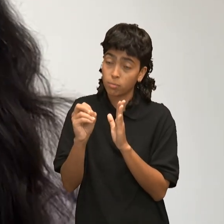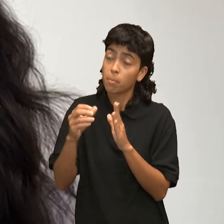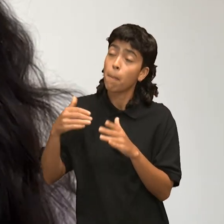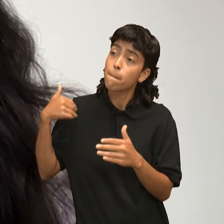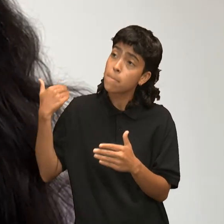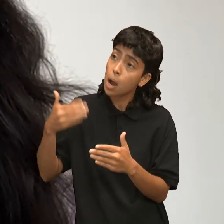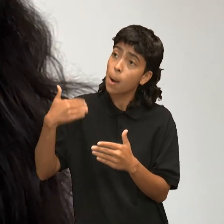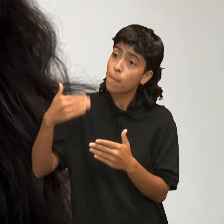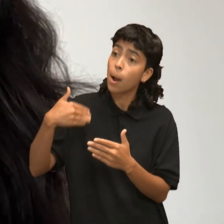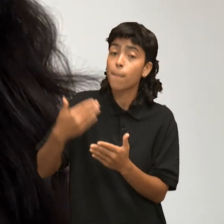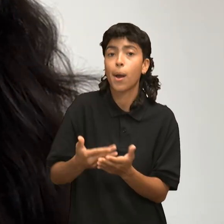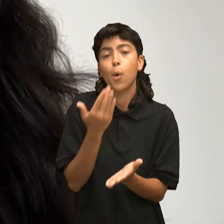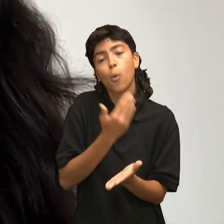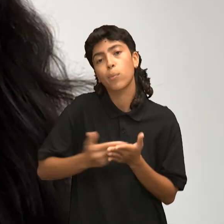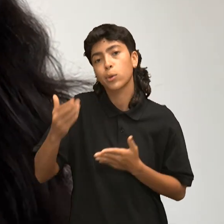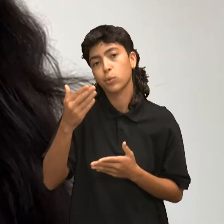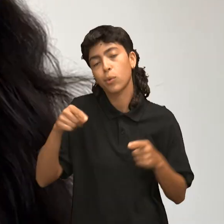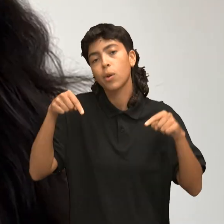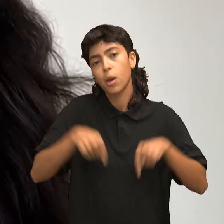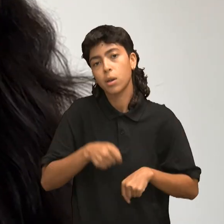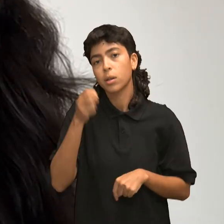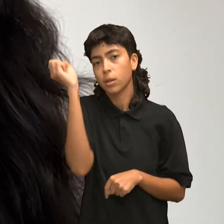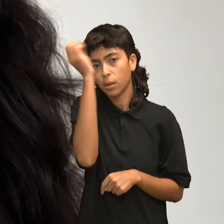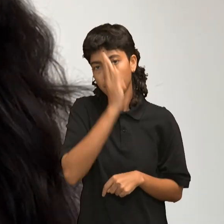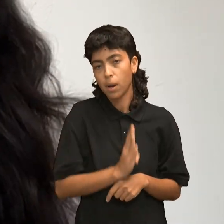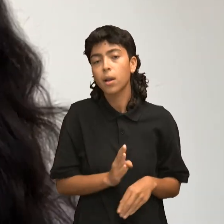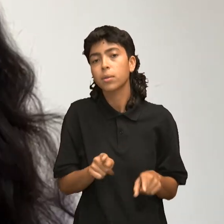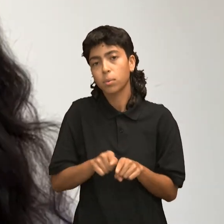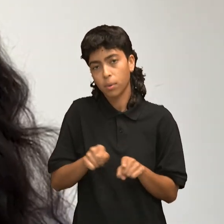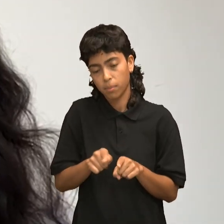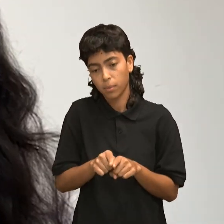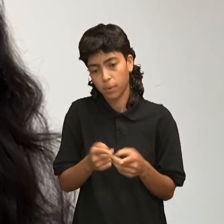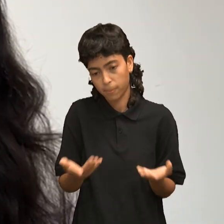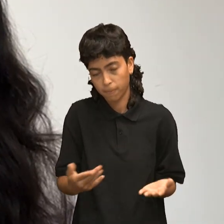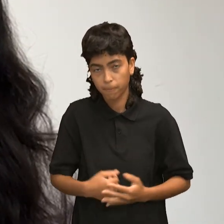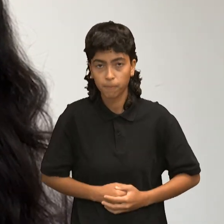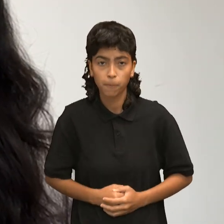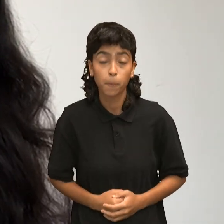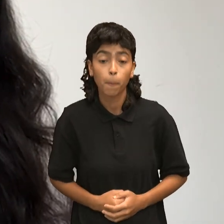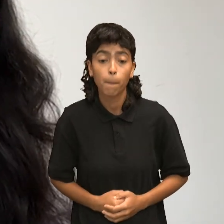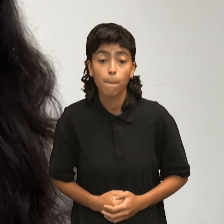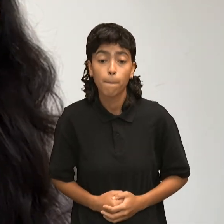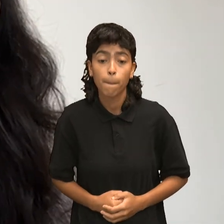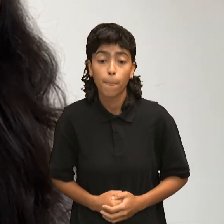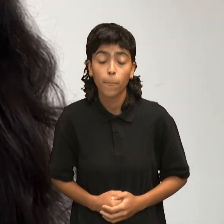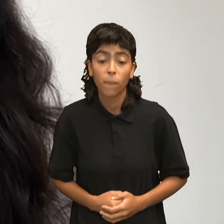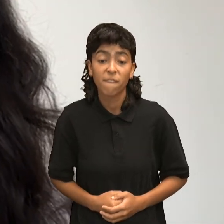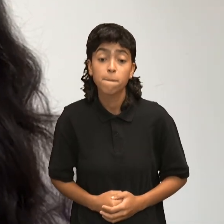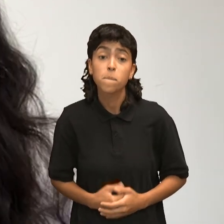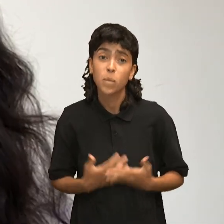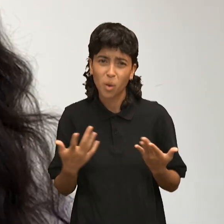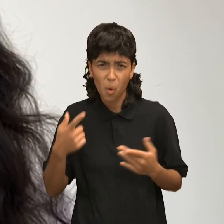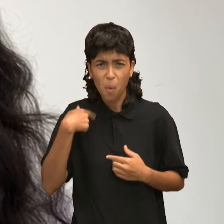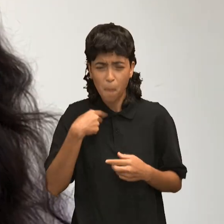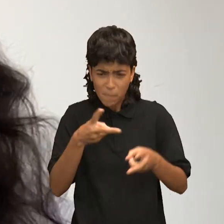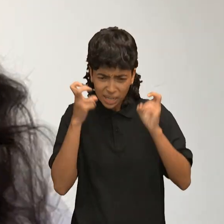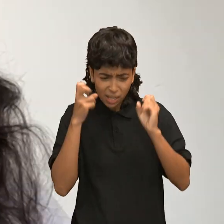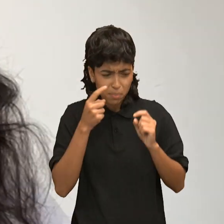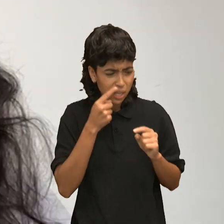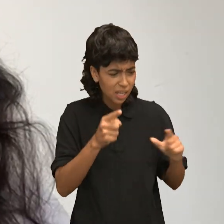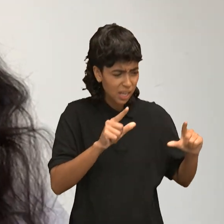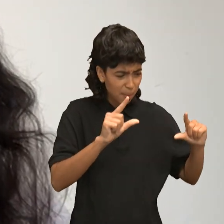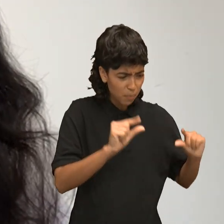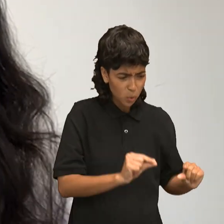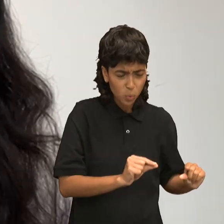anos esse fenômeno também vem acontecendo em países em desenvolvimento como o Brasil. Então, com a inversão